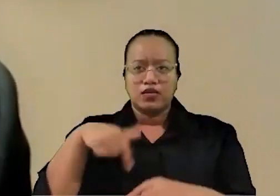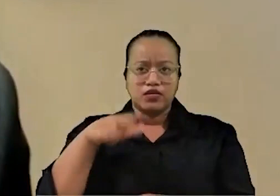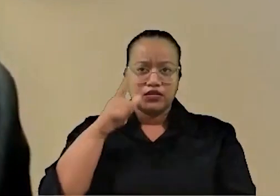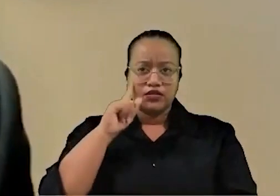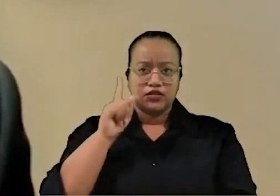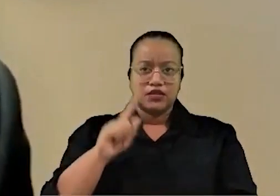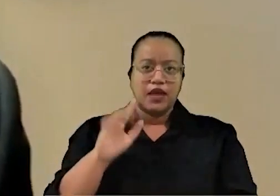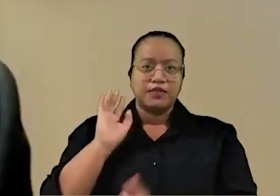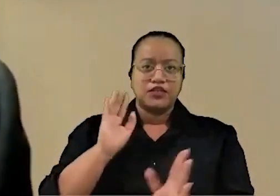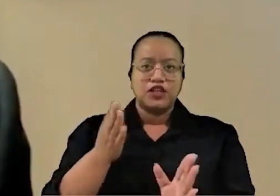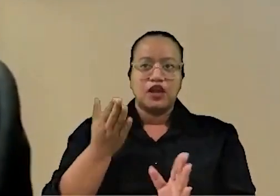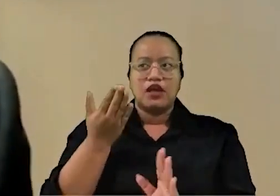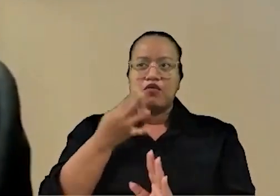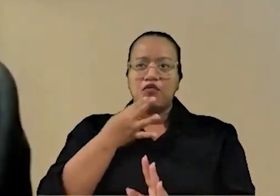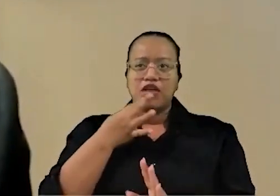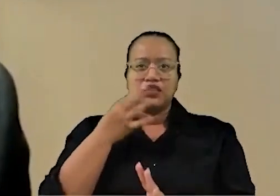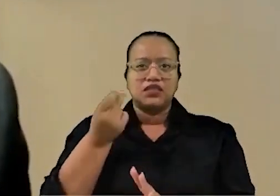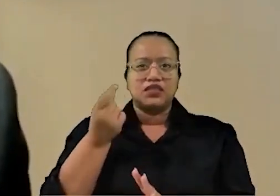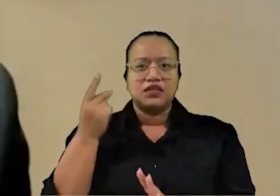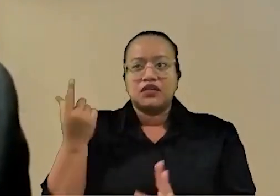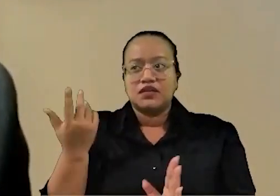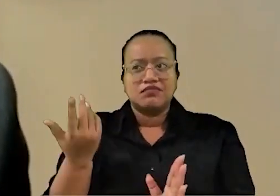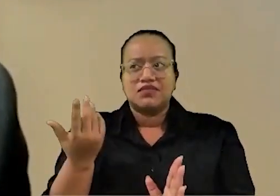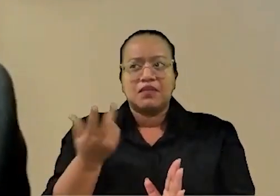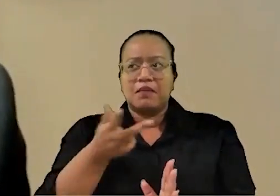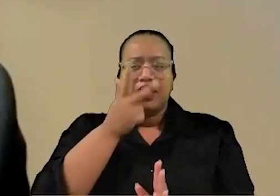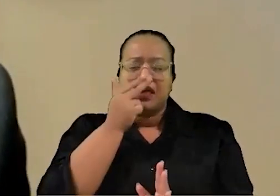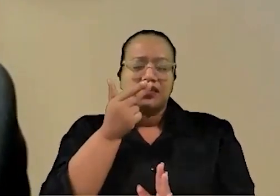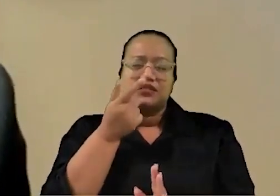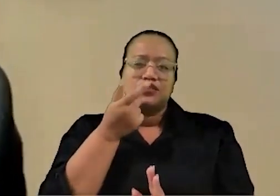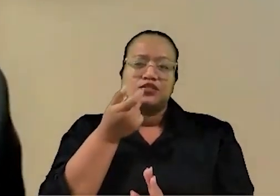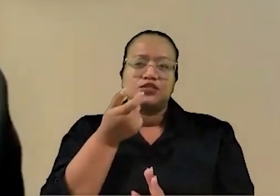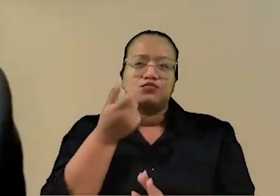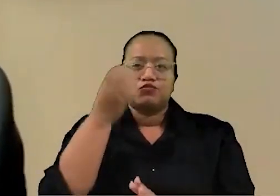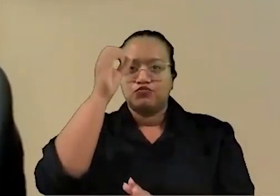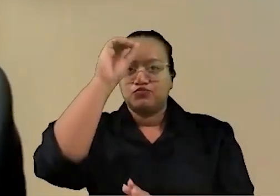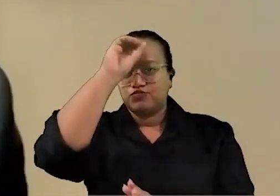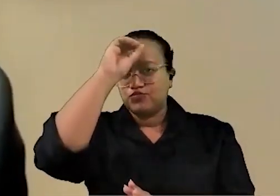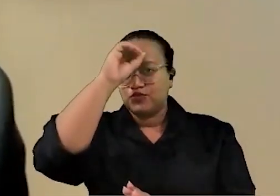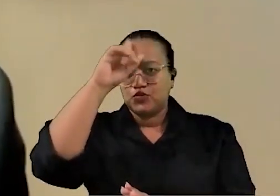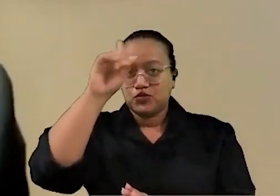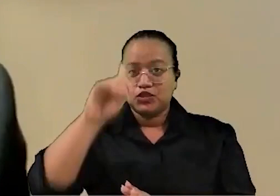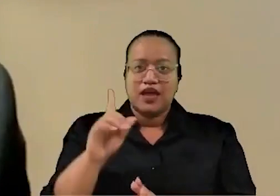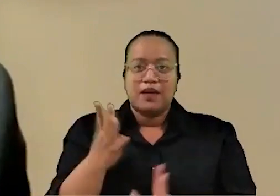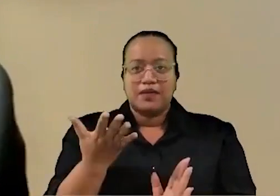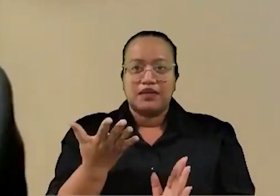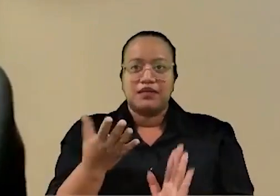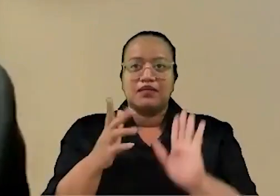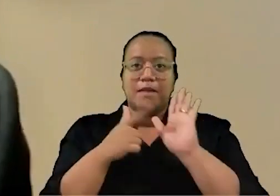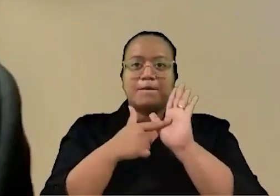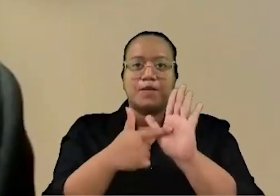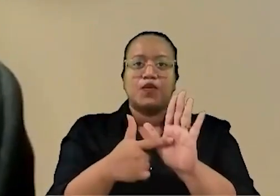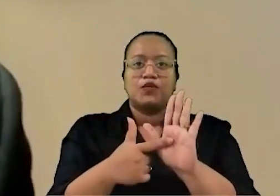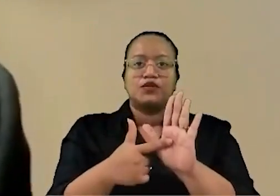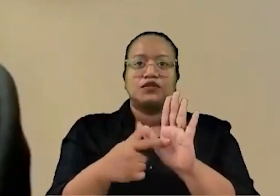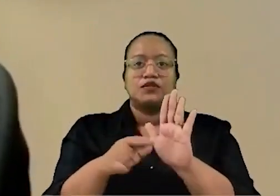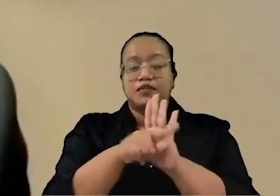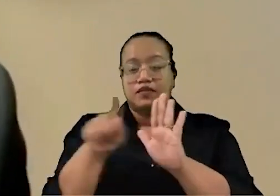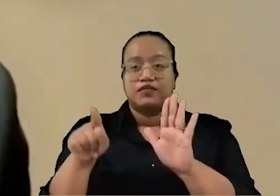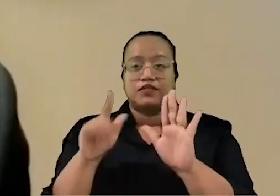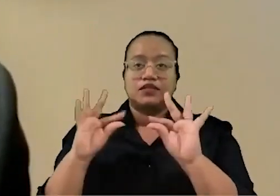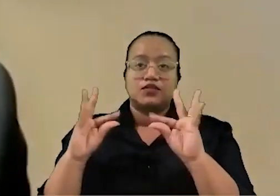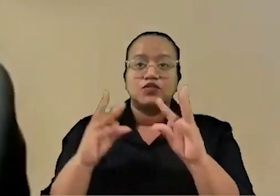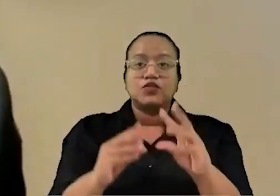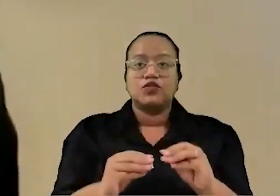que pareça, não sabemos. Eu espero que a minha fala mostre isso claramente para todos. Pelo menos boa parte não